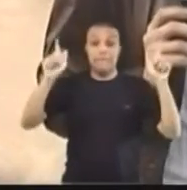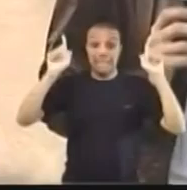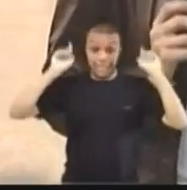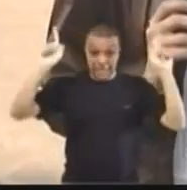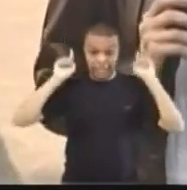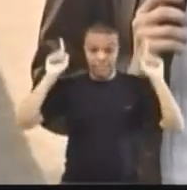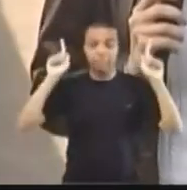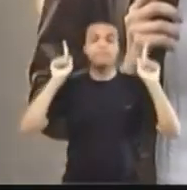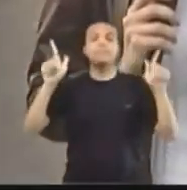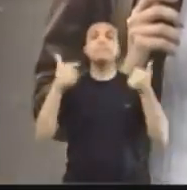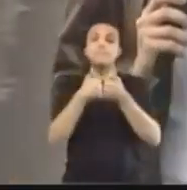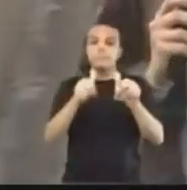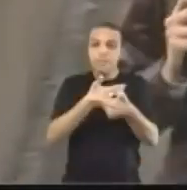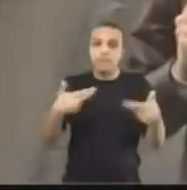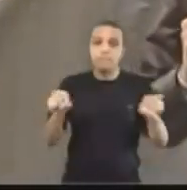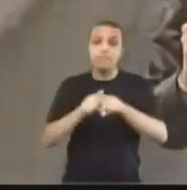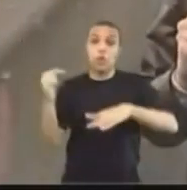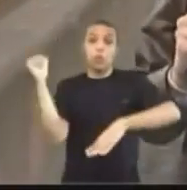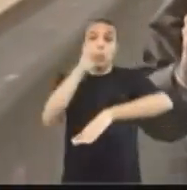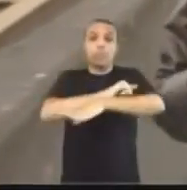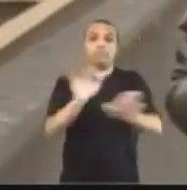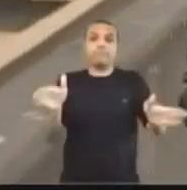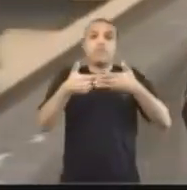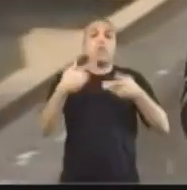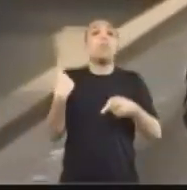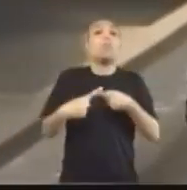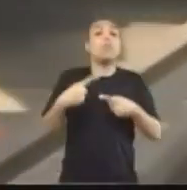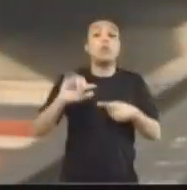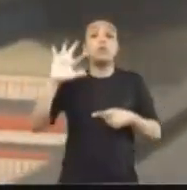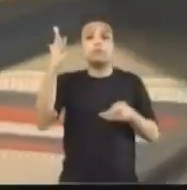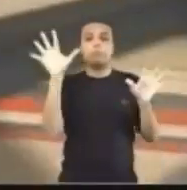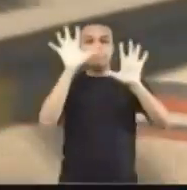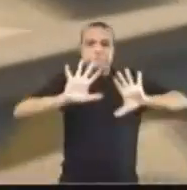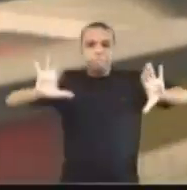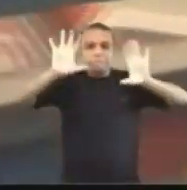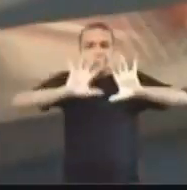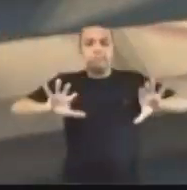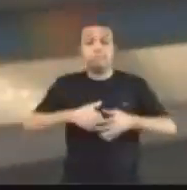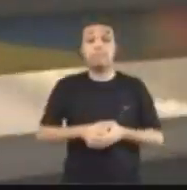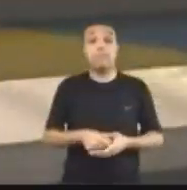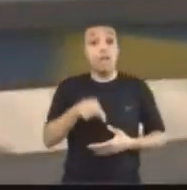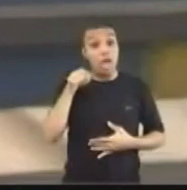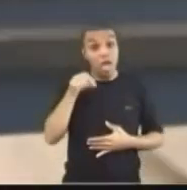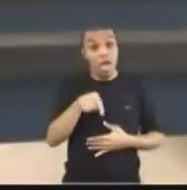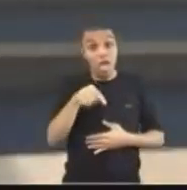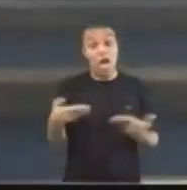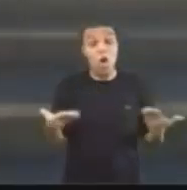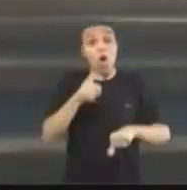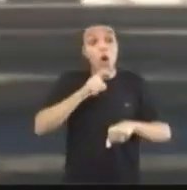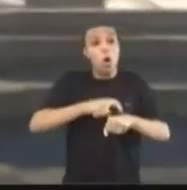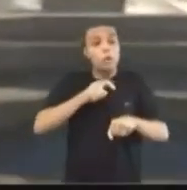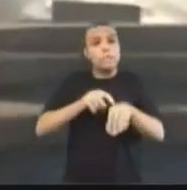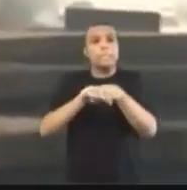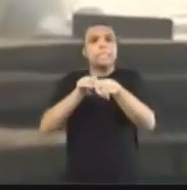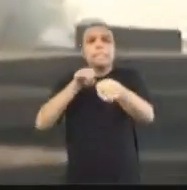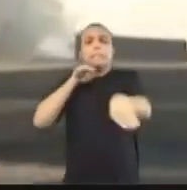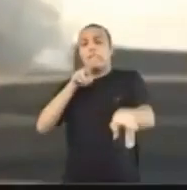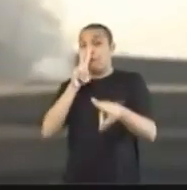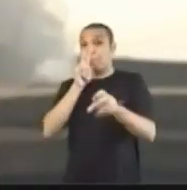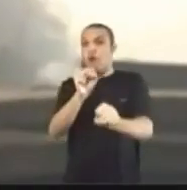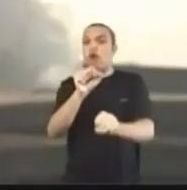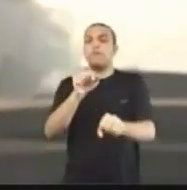público até os aeroportos fecharam por causa da neblina e é justamente nesta hora de trânsito